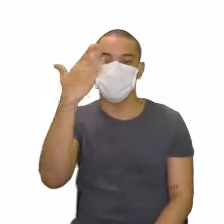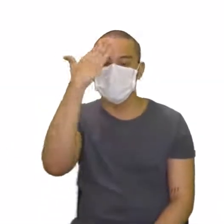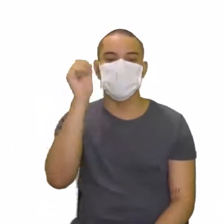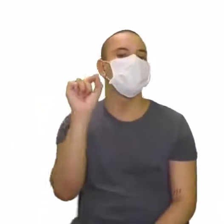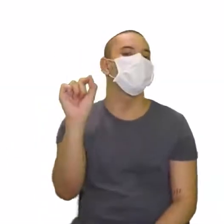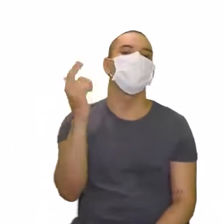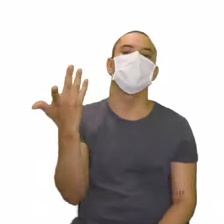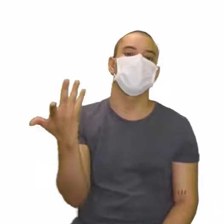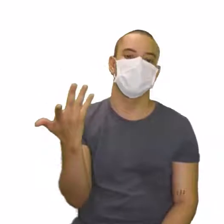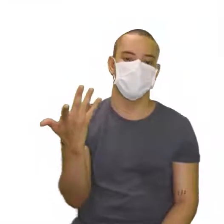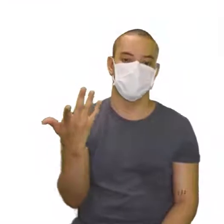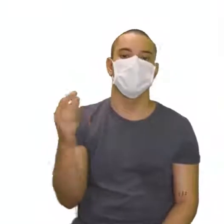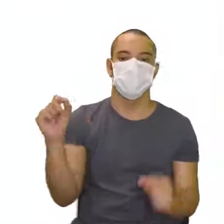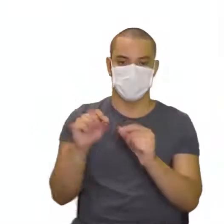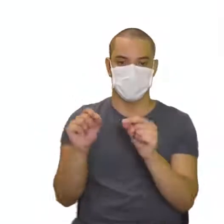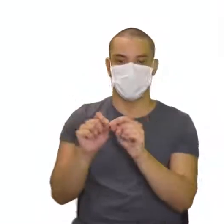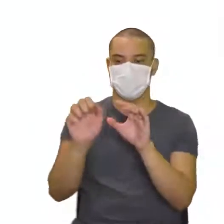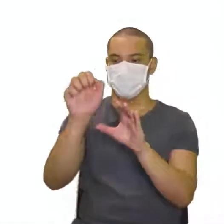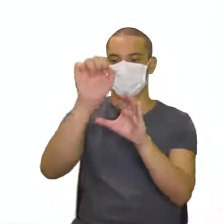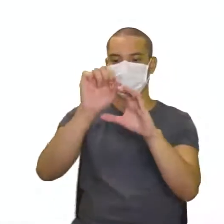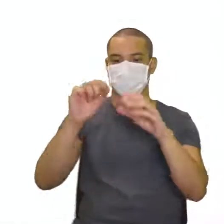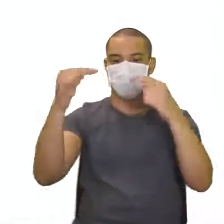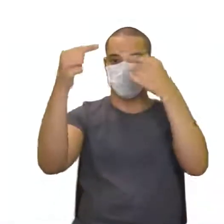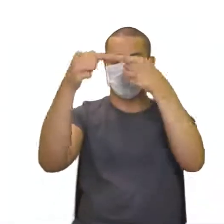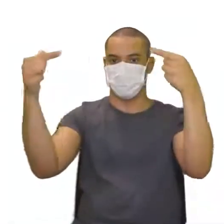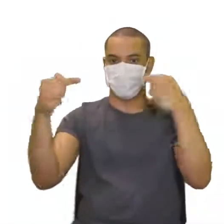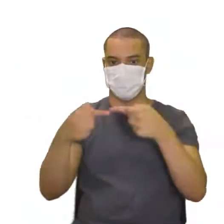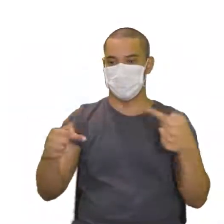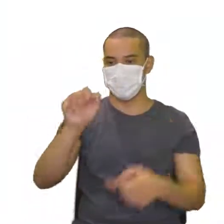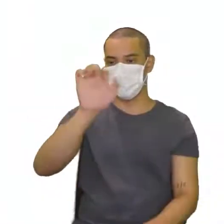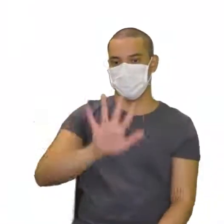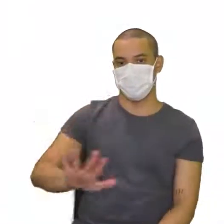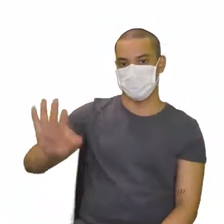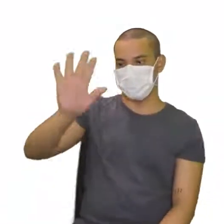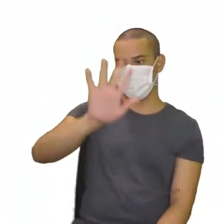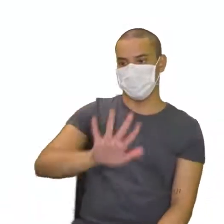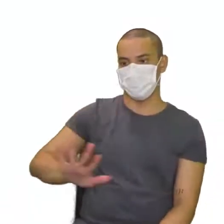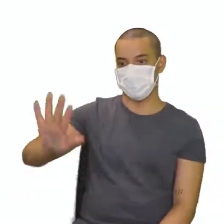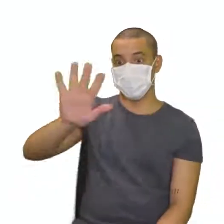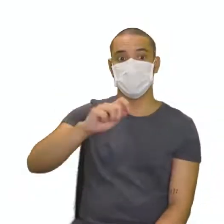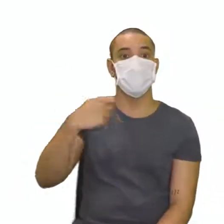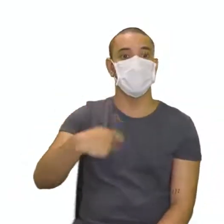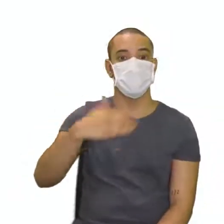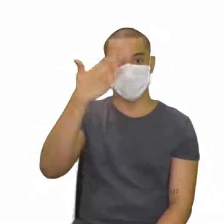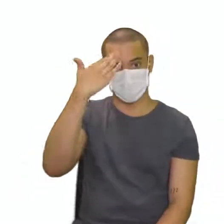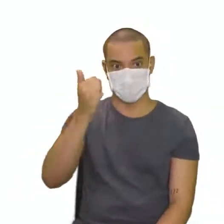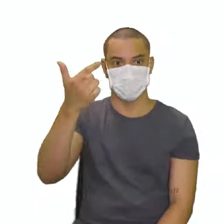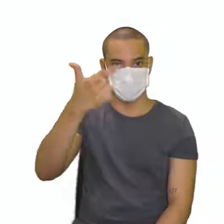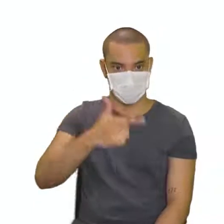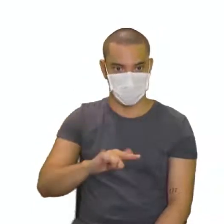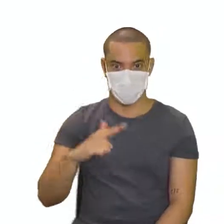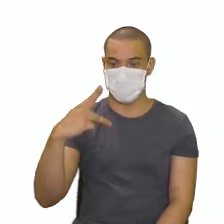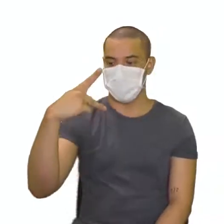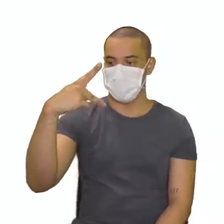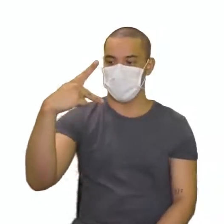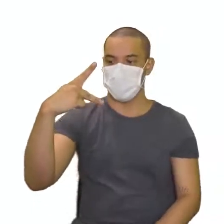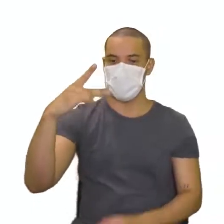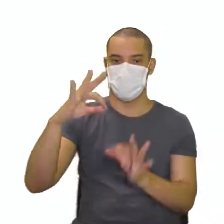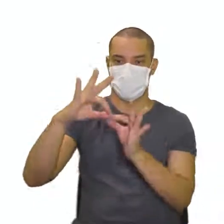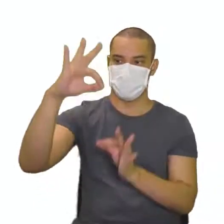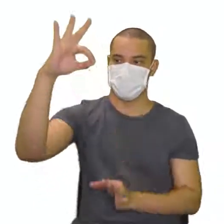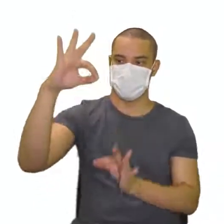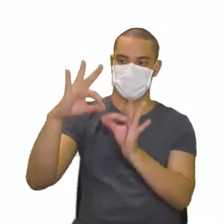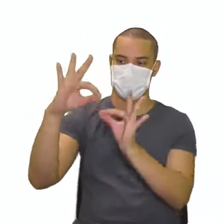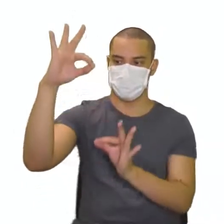pessoal? Um campo magnético resultante, ok? Então, tá ali o nosso fio de novo. O P é o ponto médio, né? Ele tá